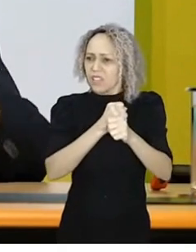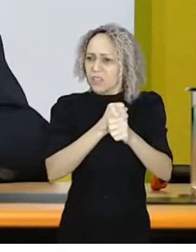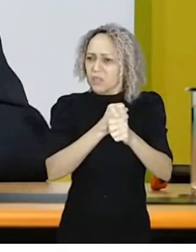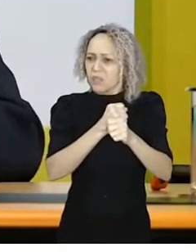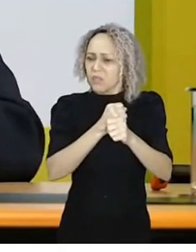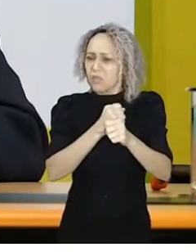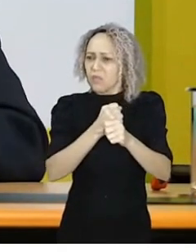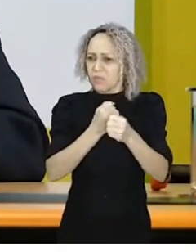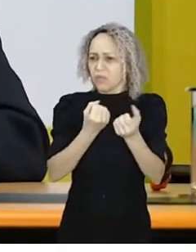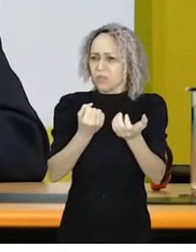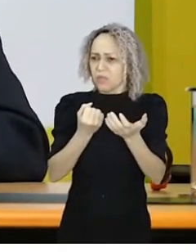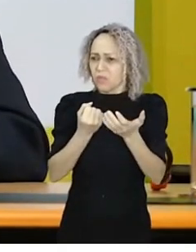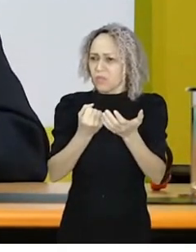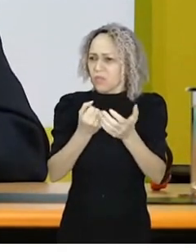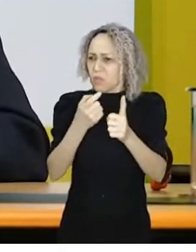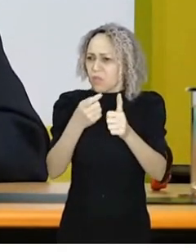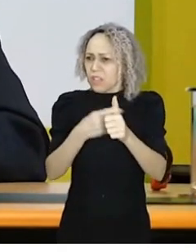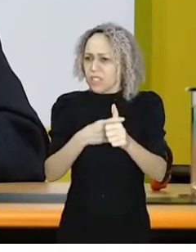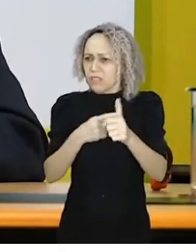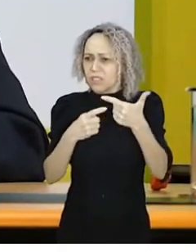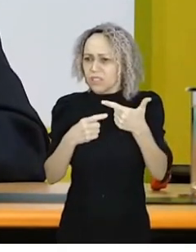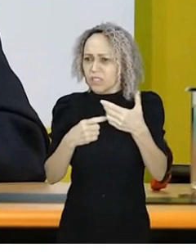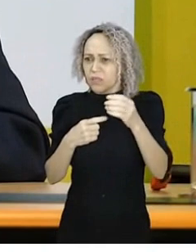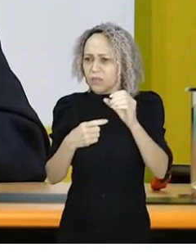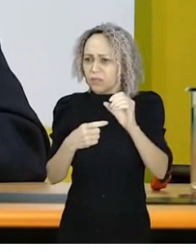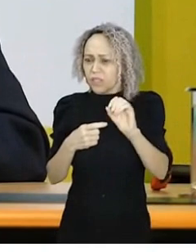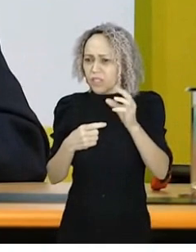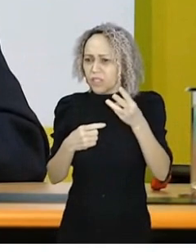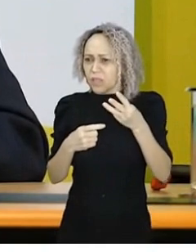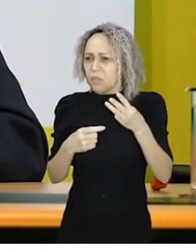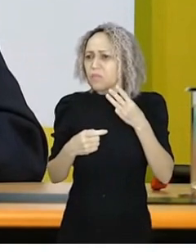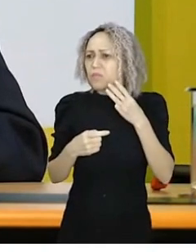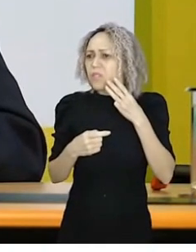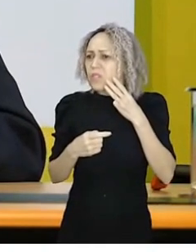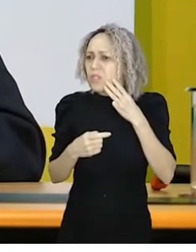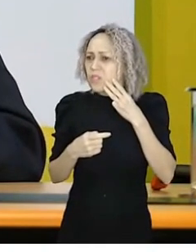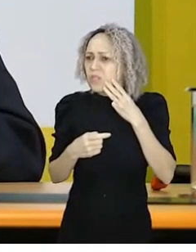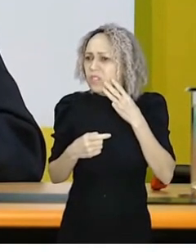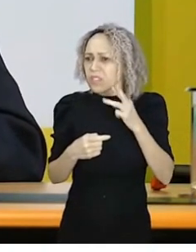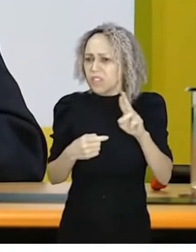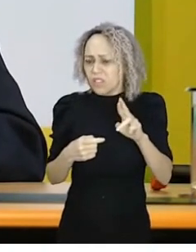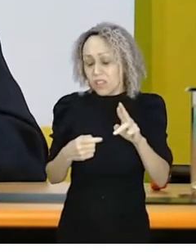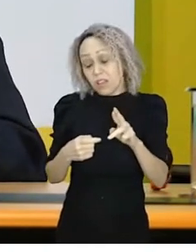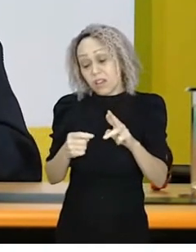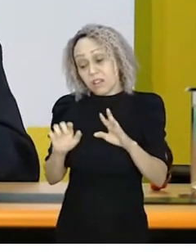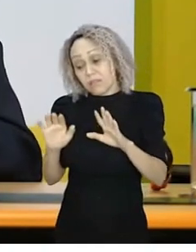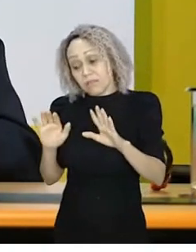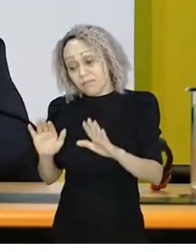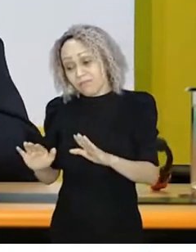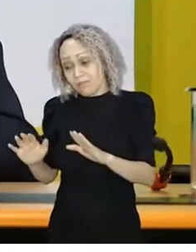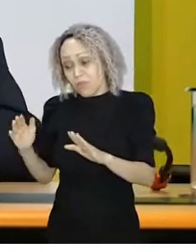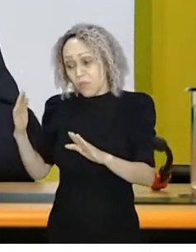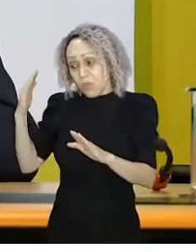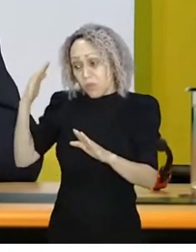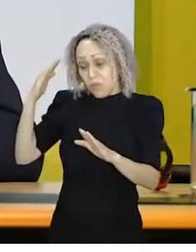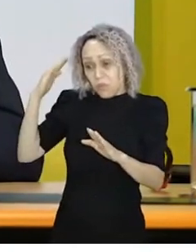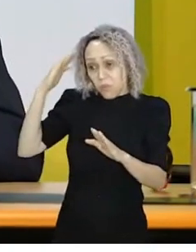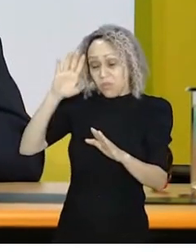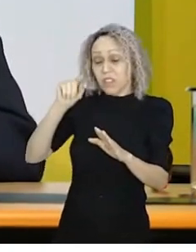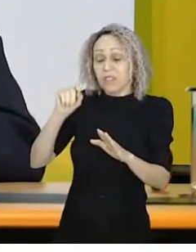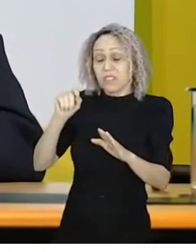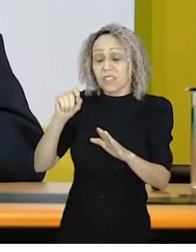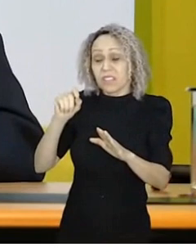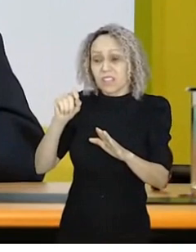Pô, bem, este governo resolveu acabar com a CEITEC. Então, ele entrou na lista